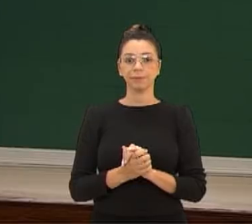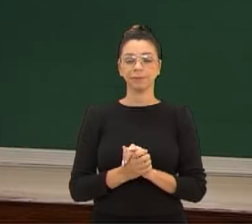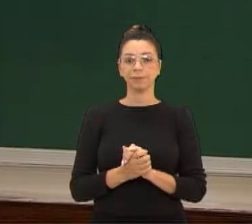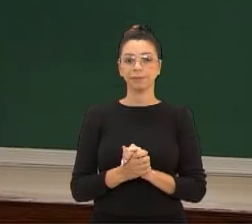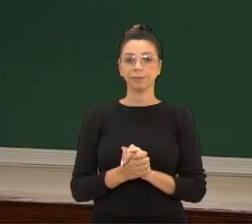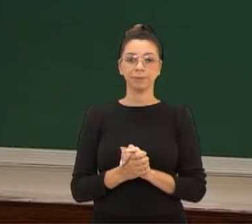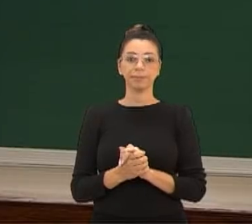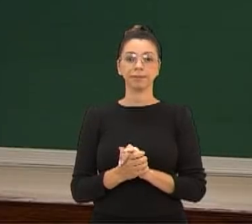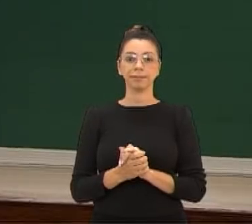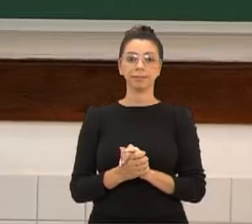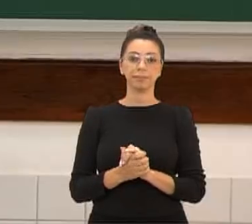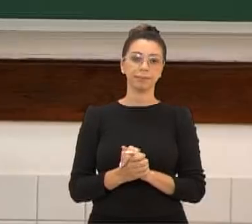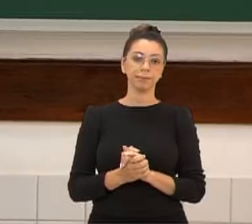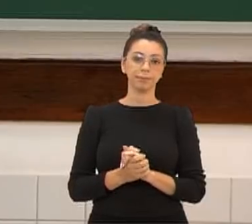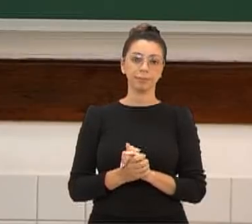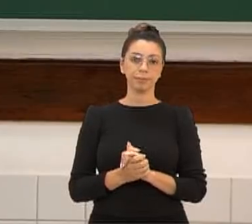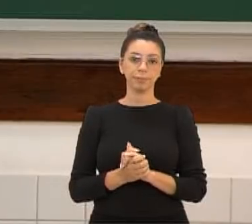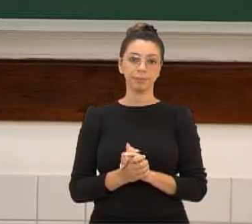tá? E